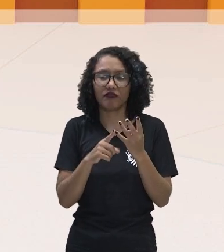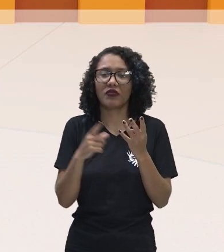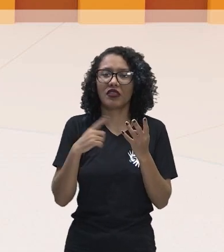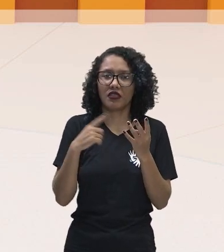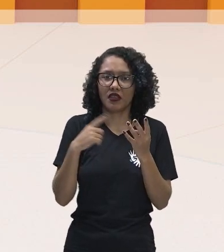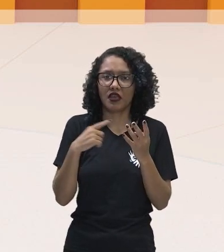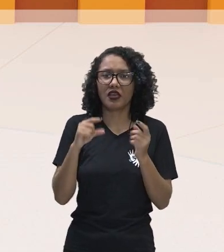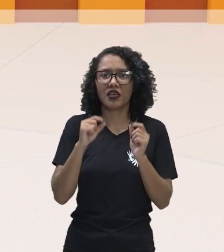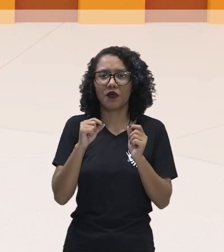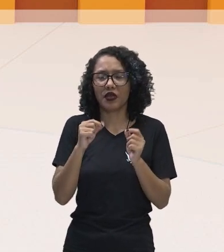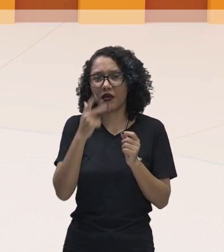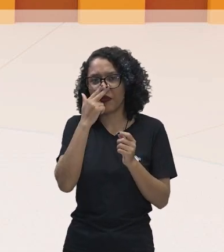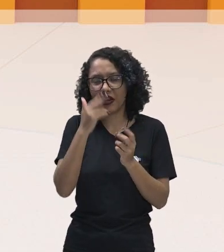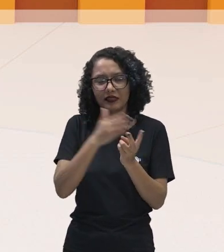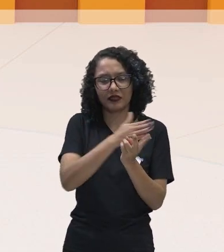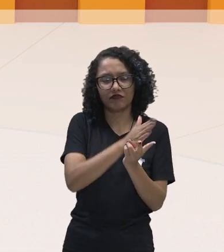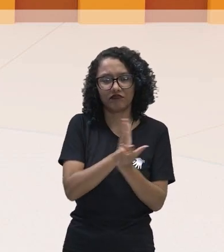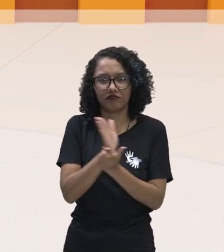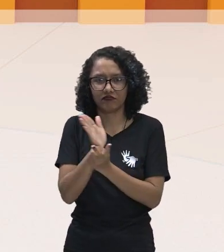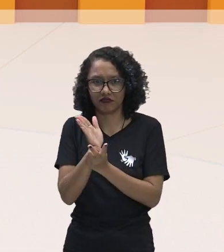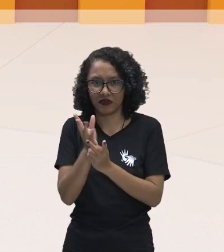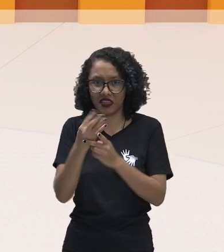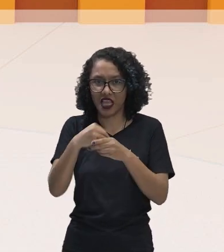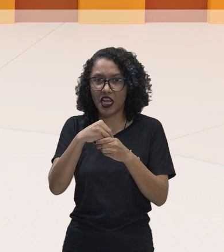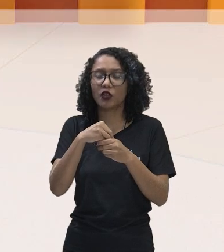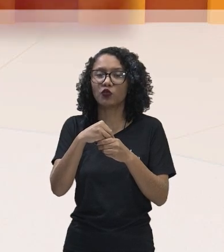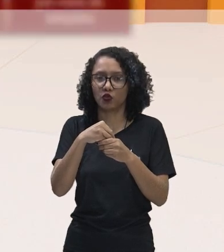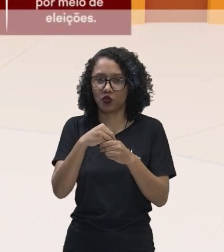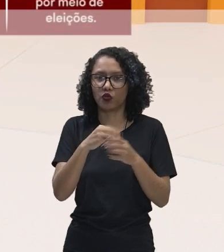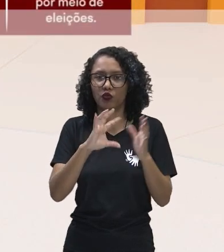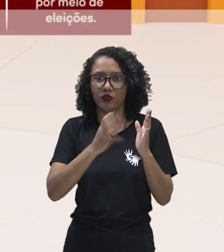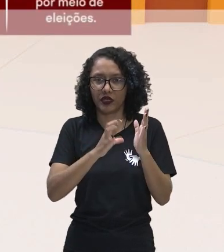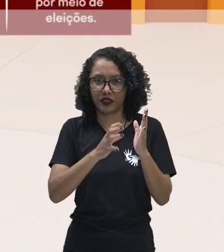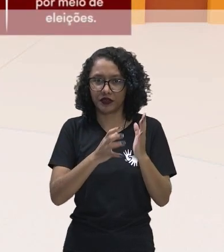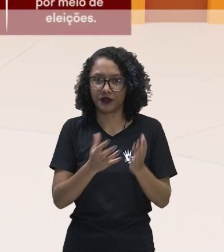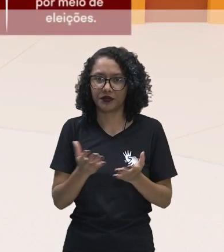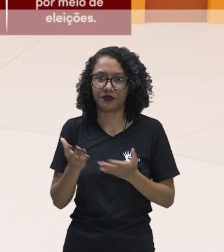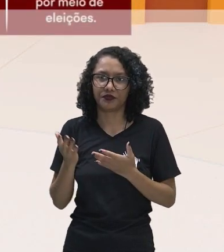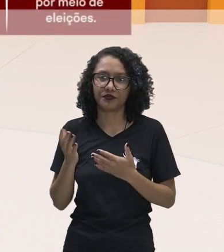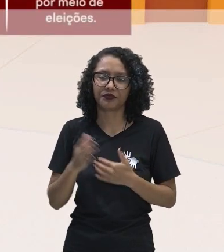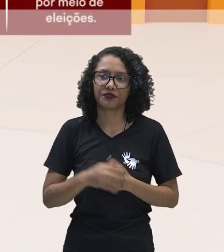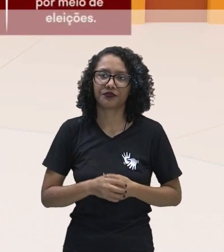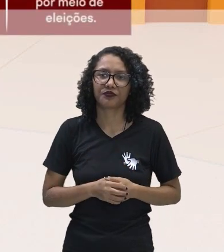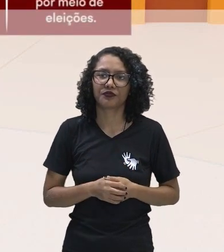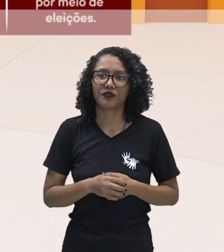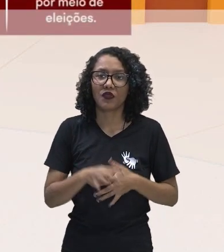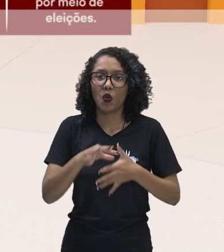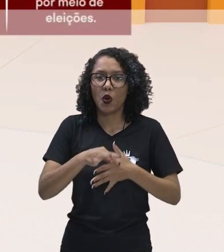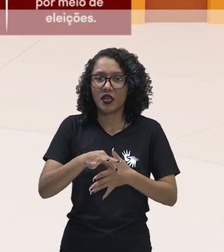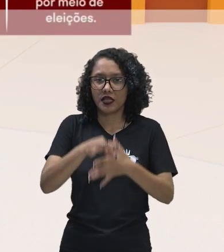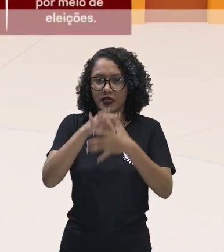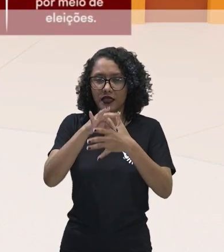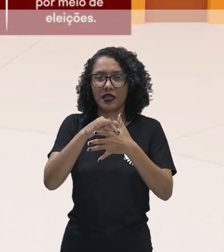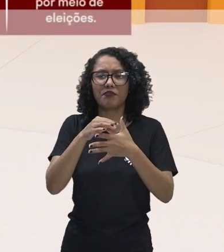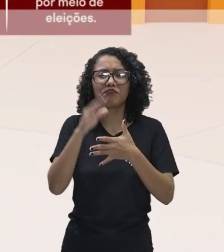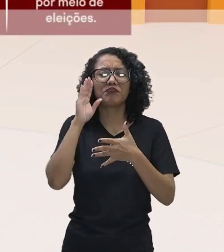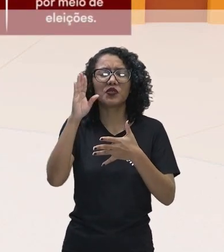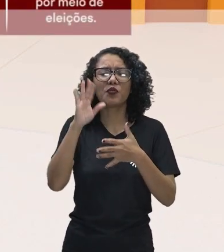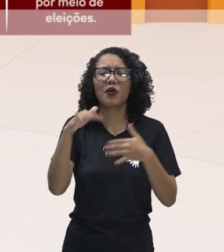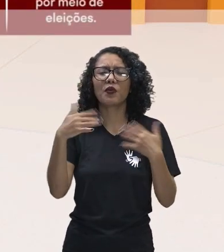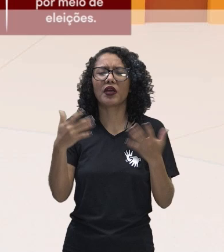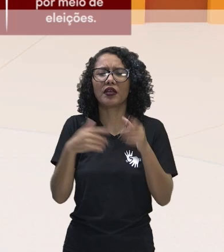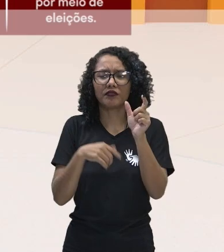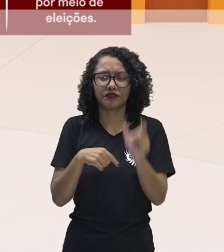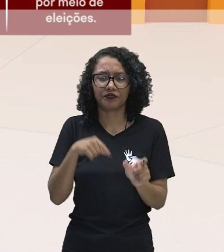uma bifurcação dentro do partido. A gente vai observar agora. O líder principal, a gente vai ter